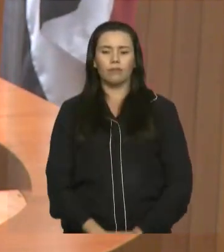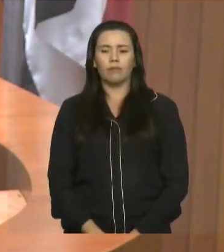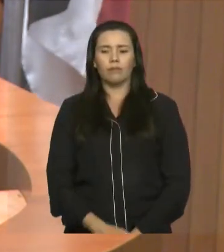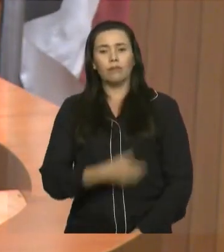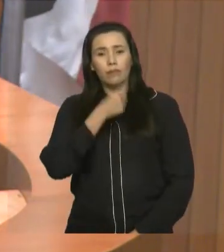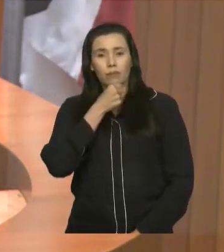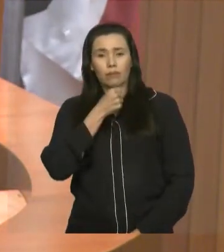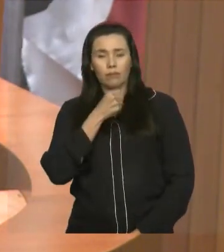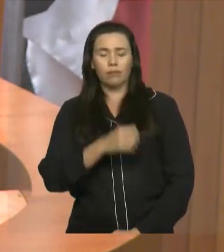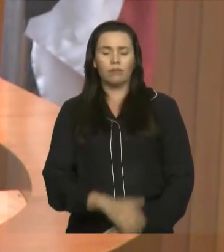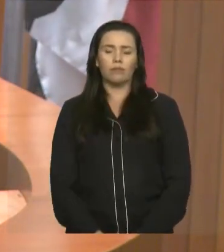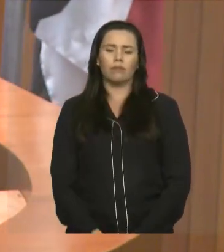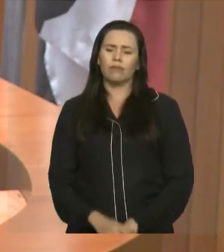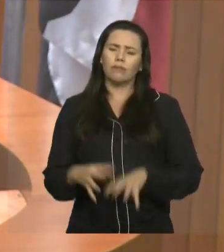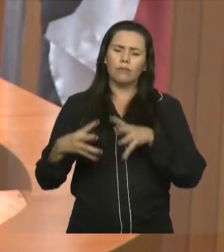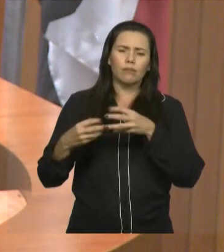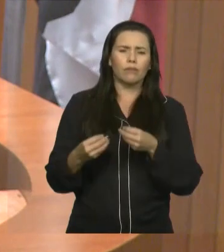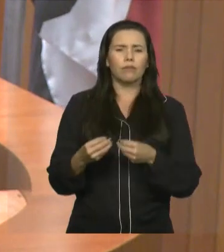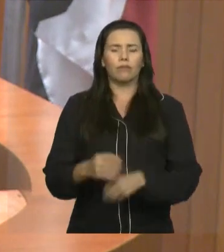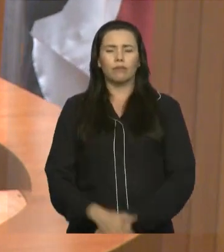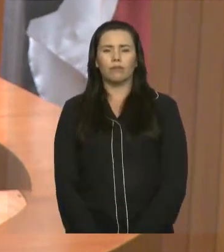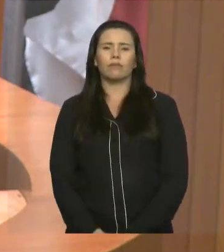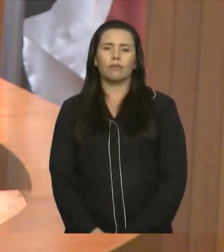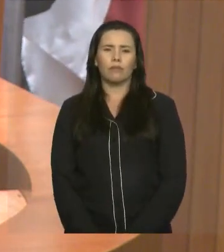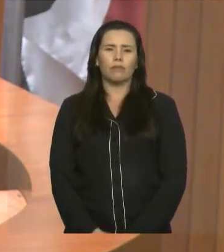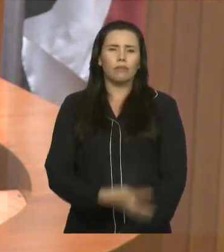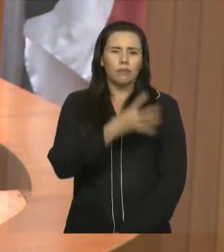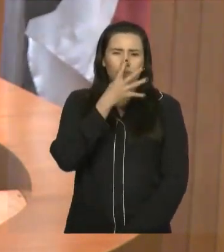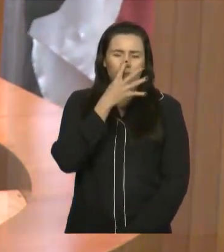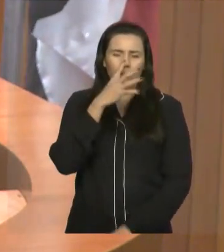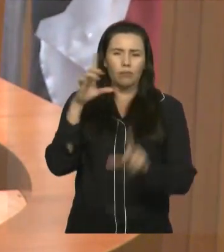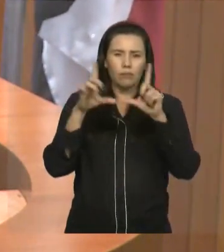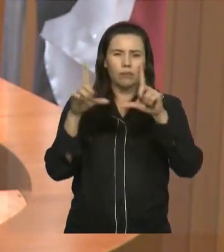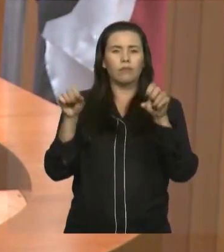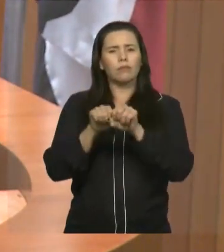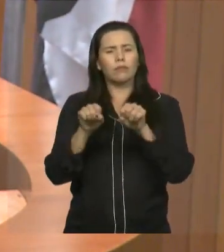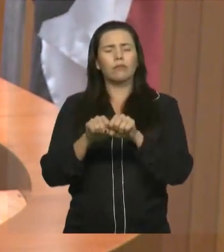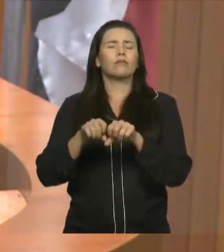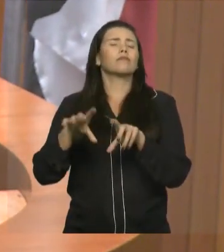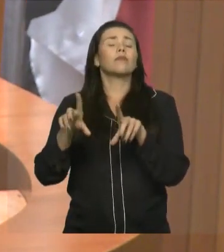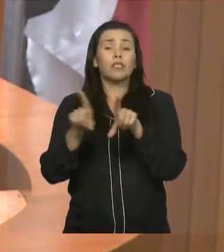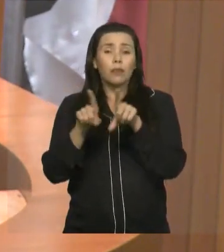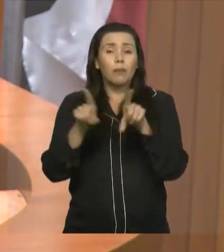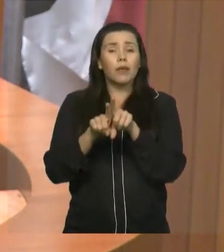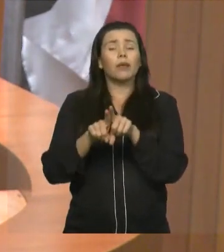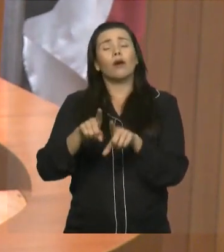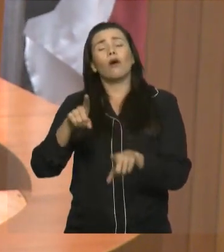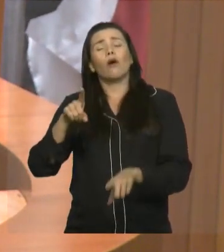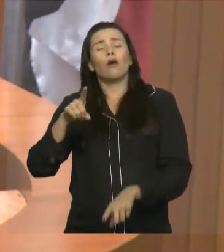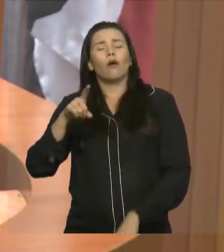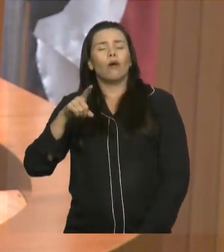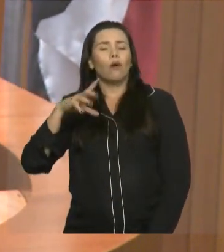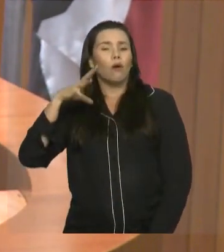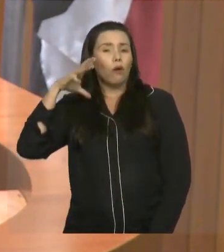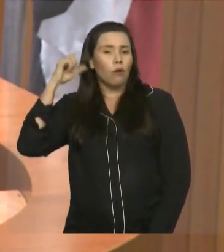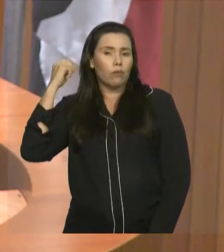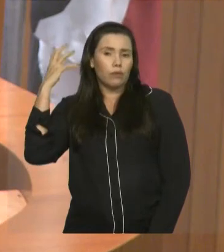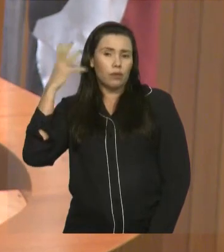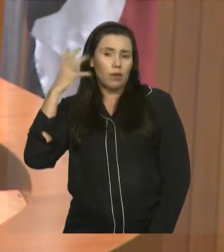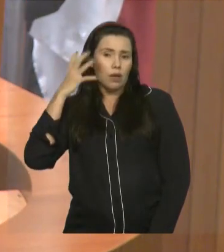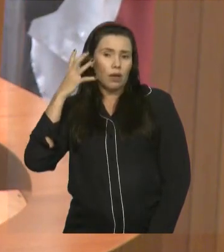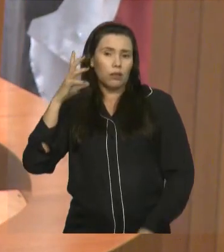todos os ouvintes que acompanham esta casa. Quero, antes de iniciar aqui, me